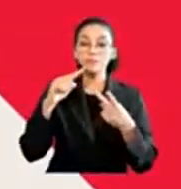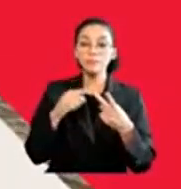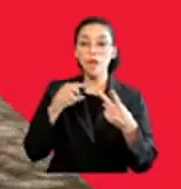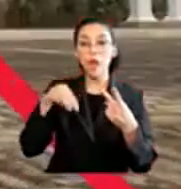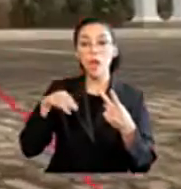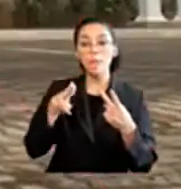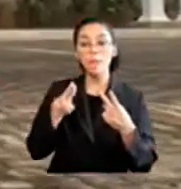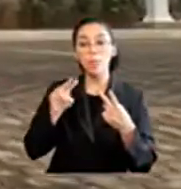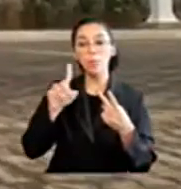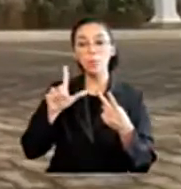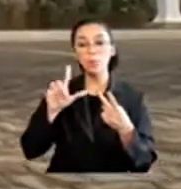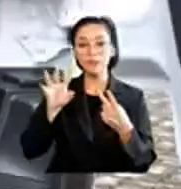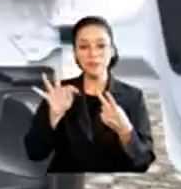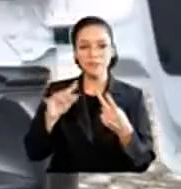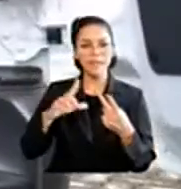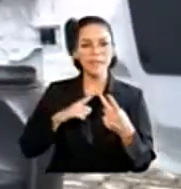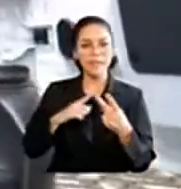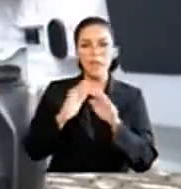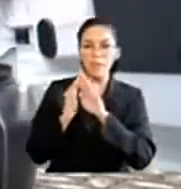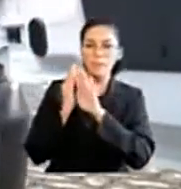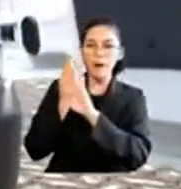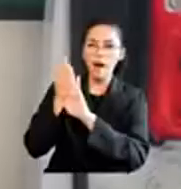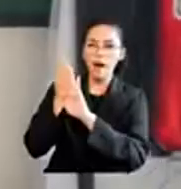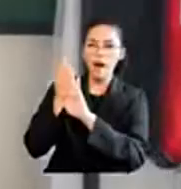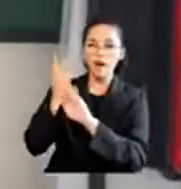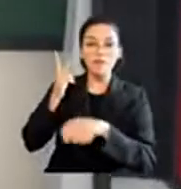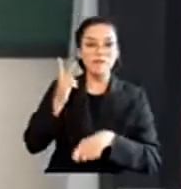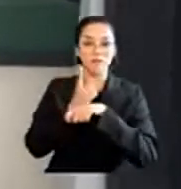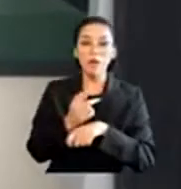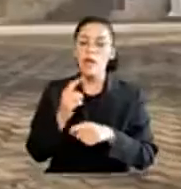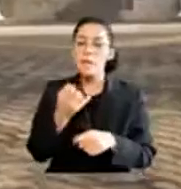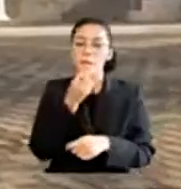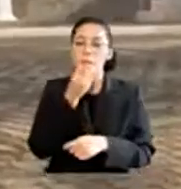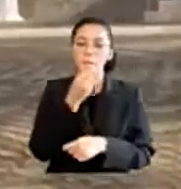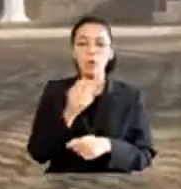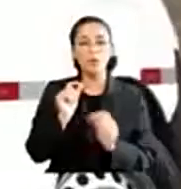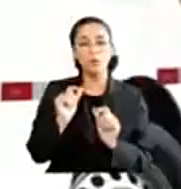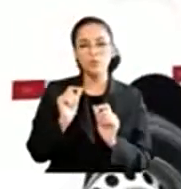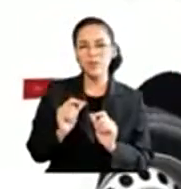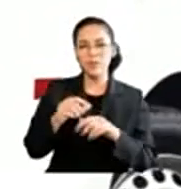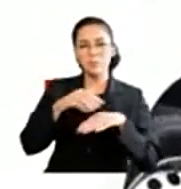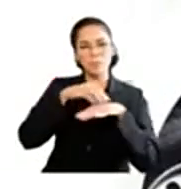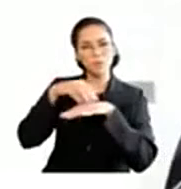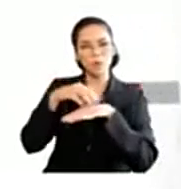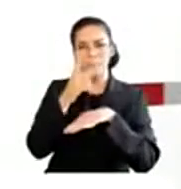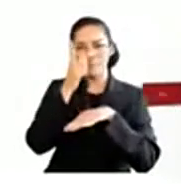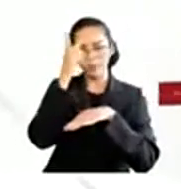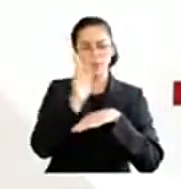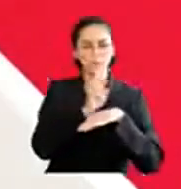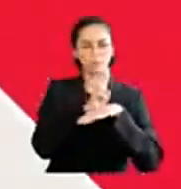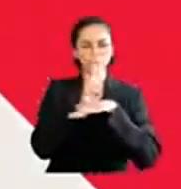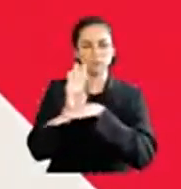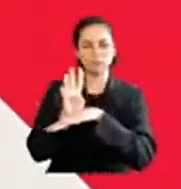para transporte de passageiros, transporte executivo, ambulância, buffet ou escritórios móveis,